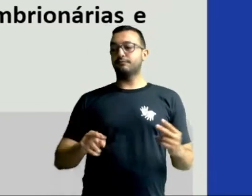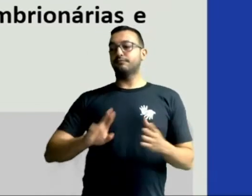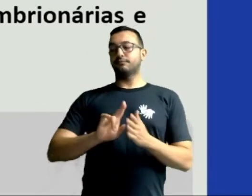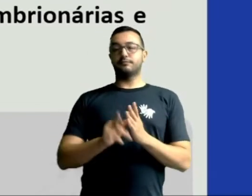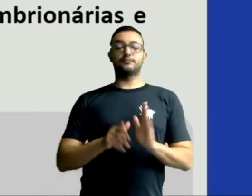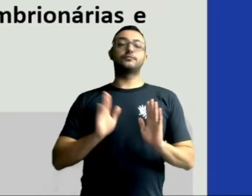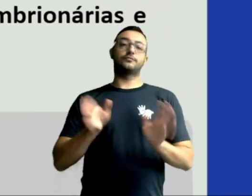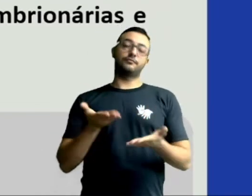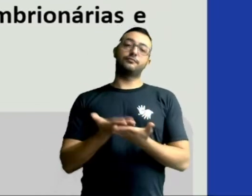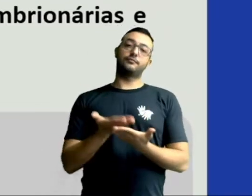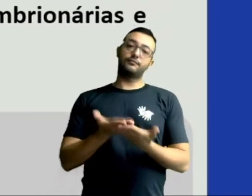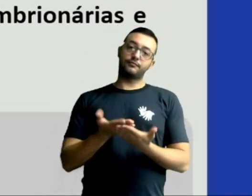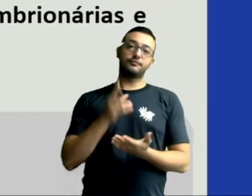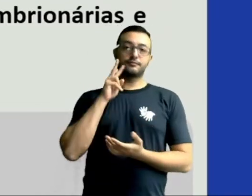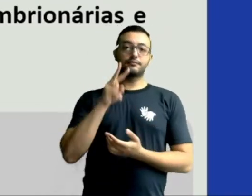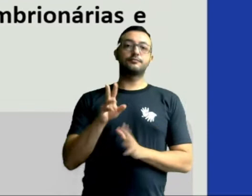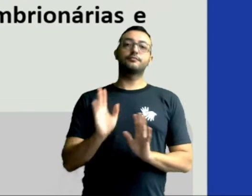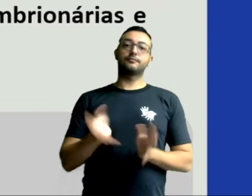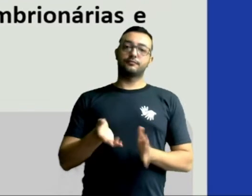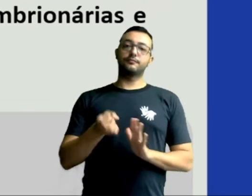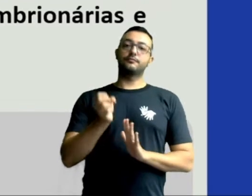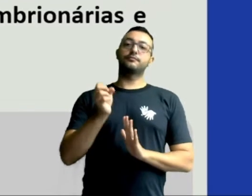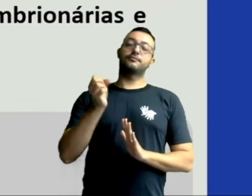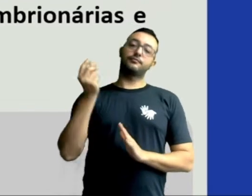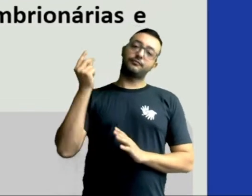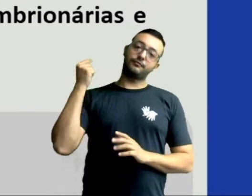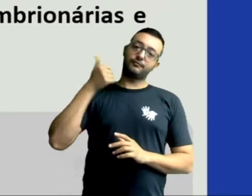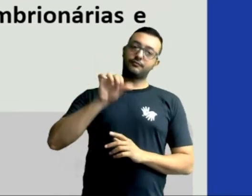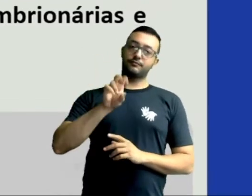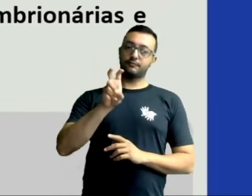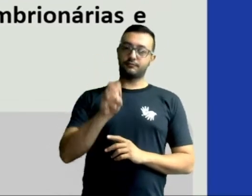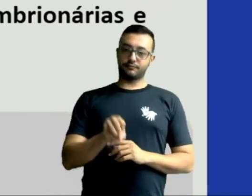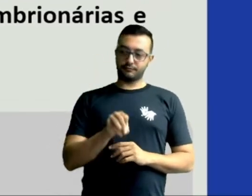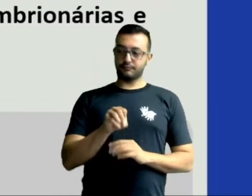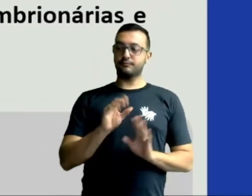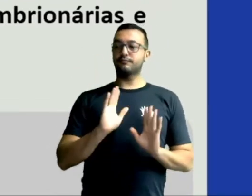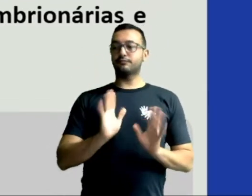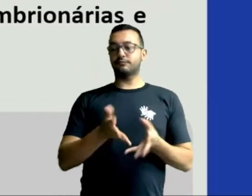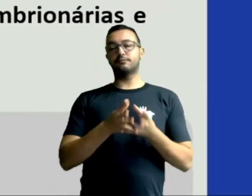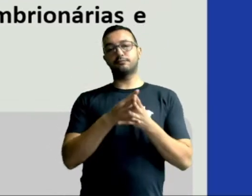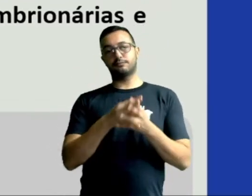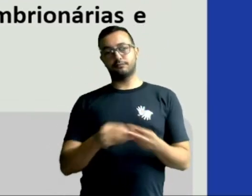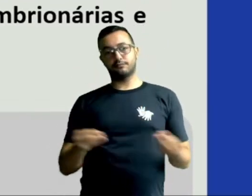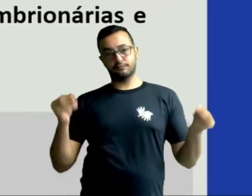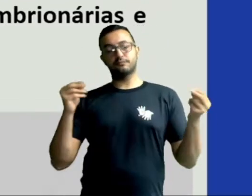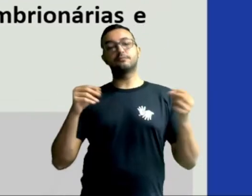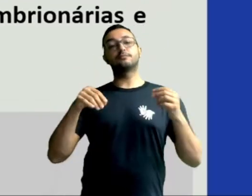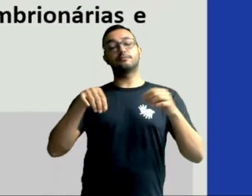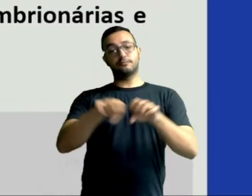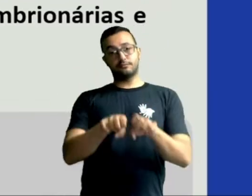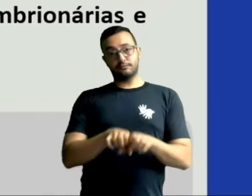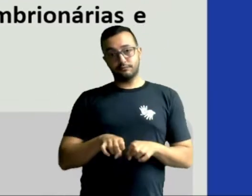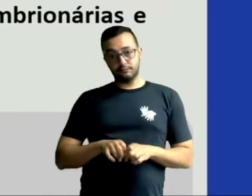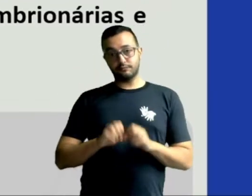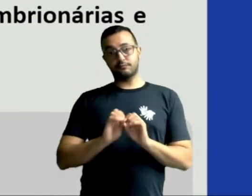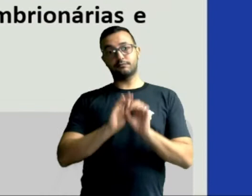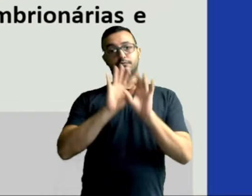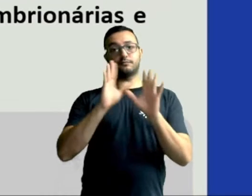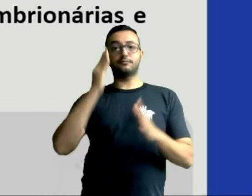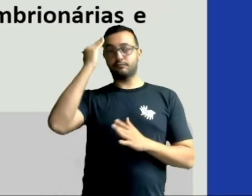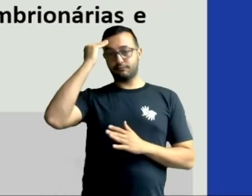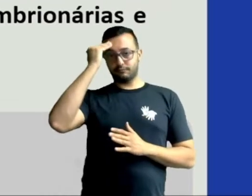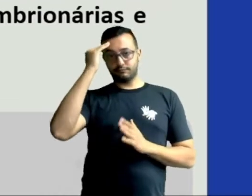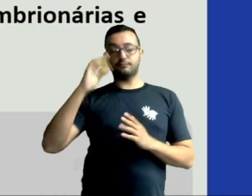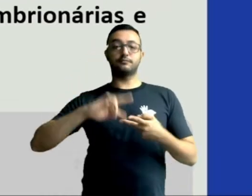outras aulas a gente já viu que lá na década de 50, né, foi então elucidado a estrutura do DNA, né,